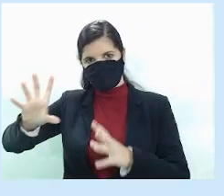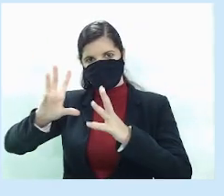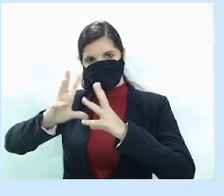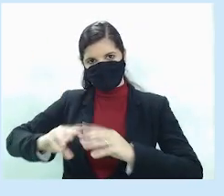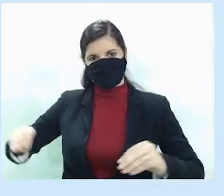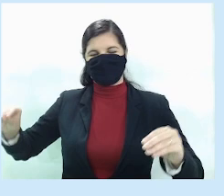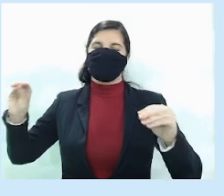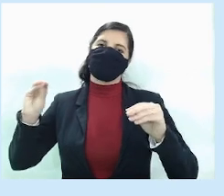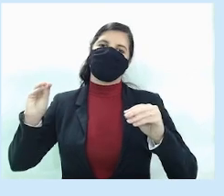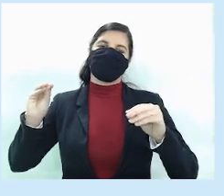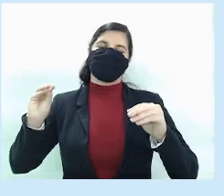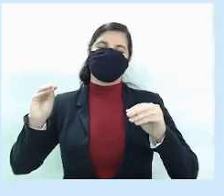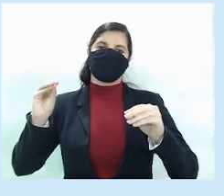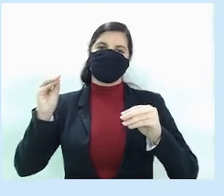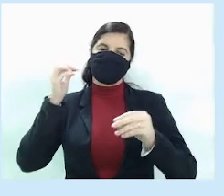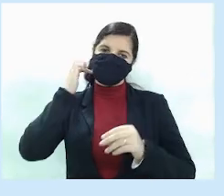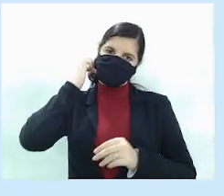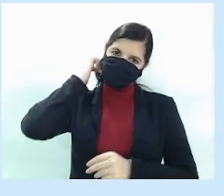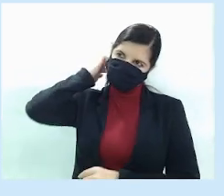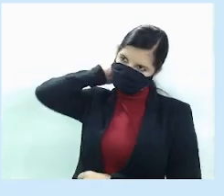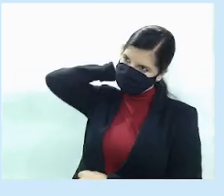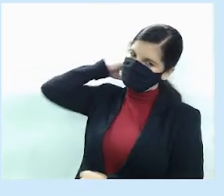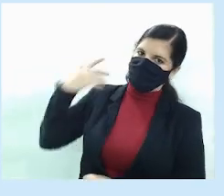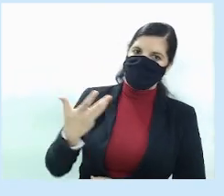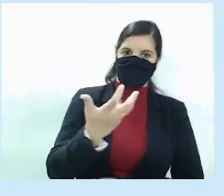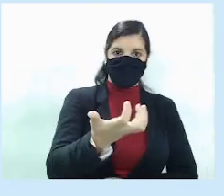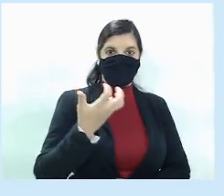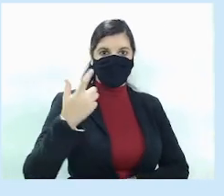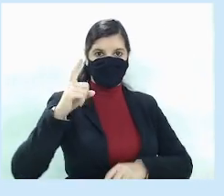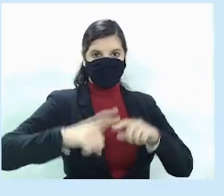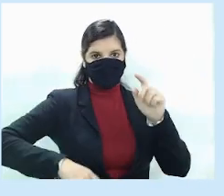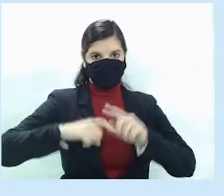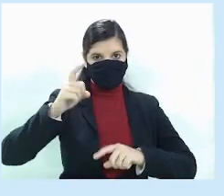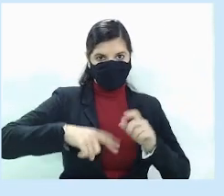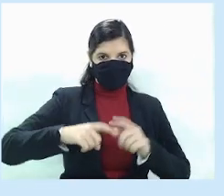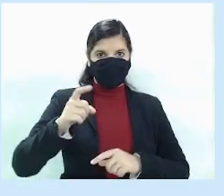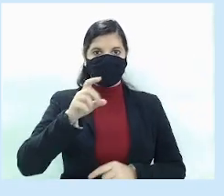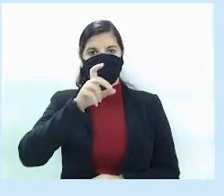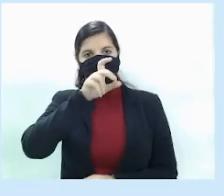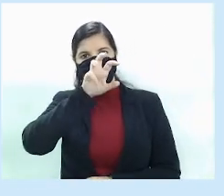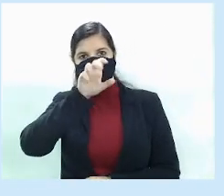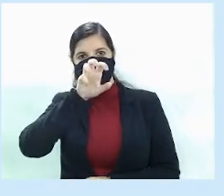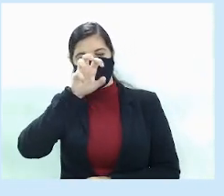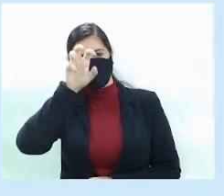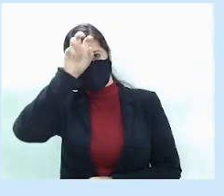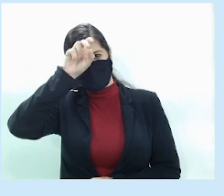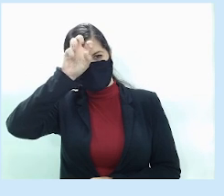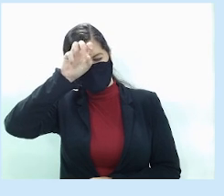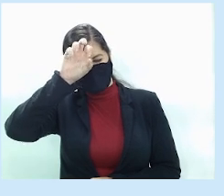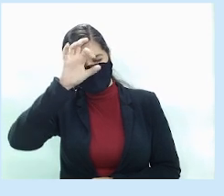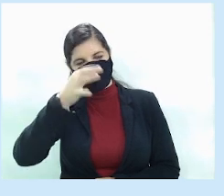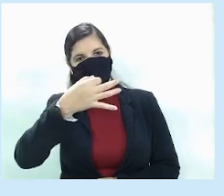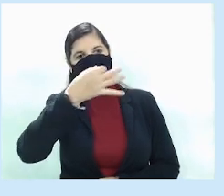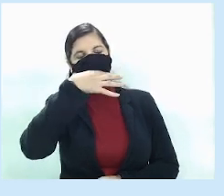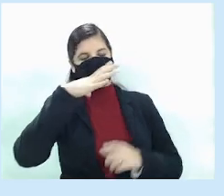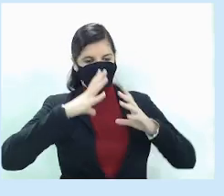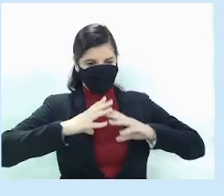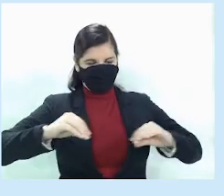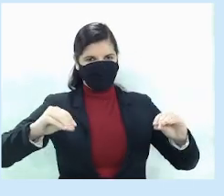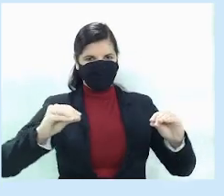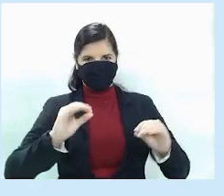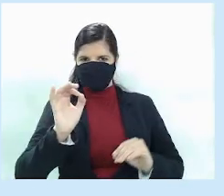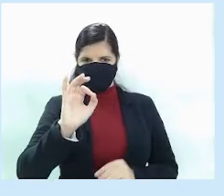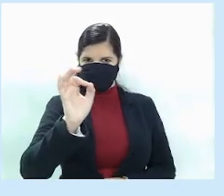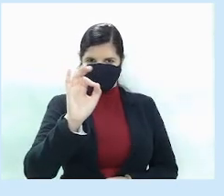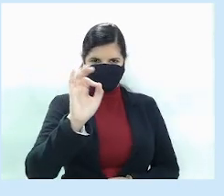Não significa dizer que ele está querendo um produto para que o inseto ele possa utilizar. E aí